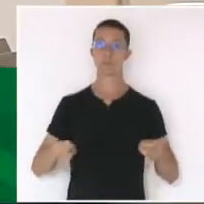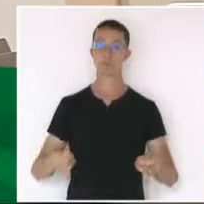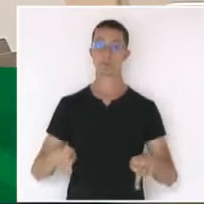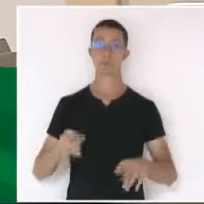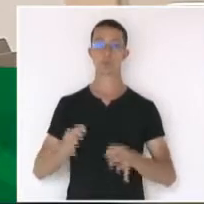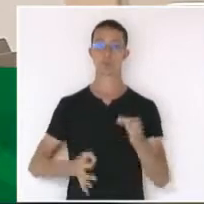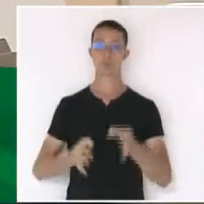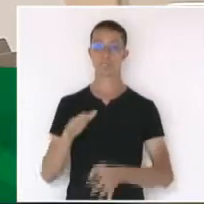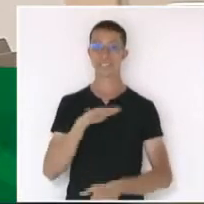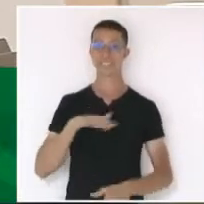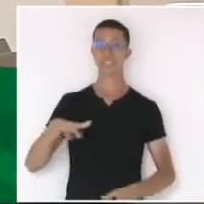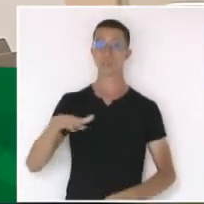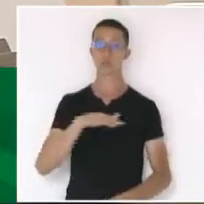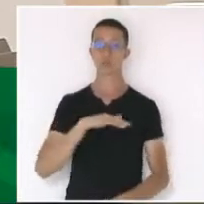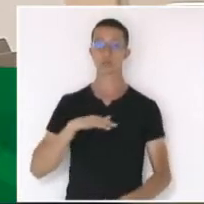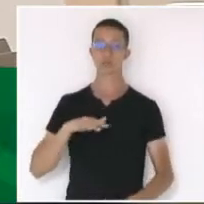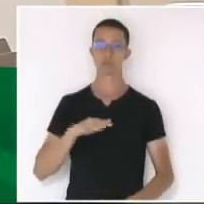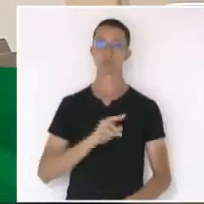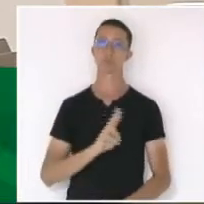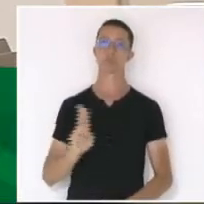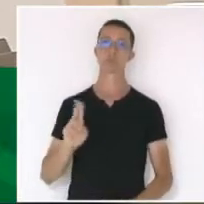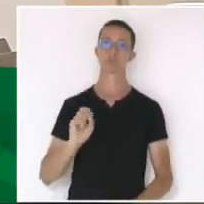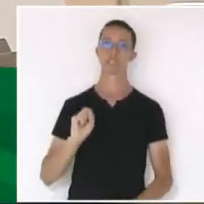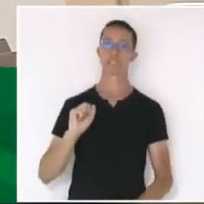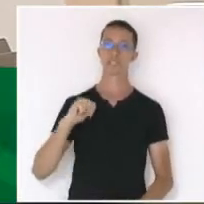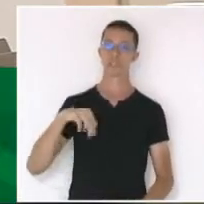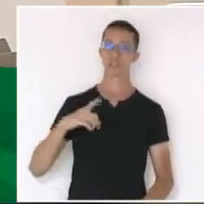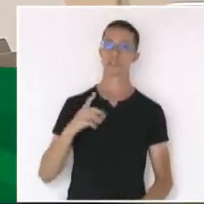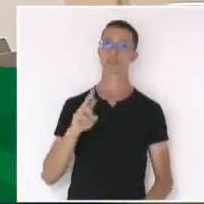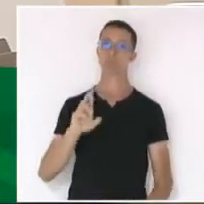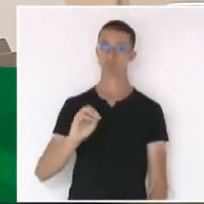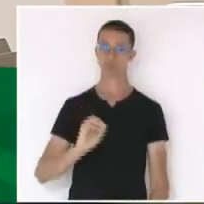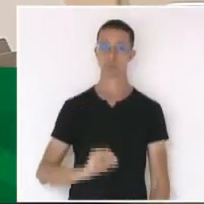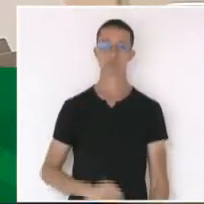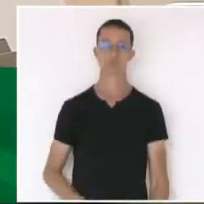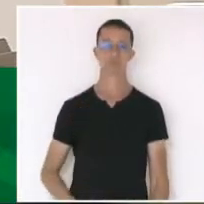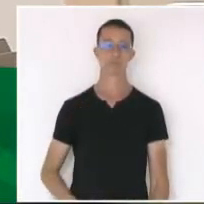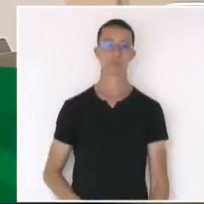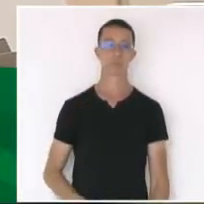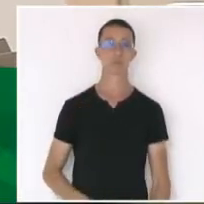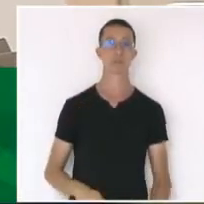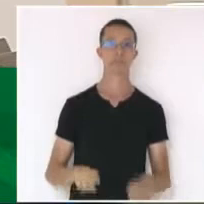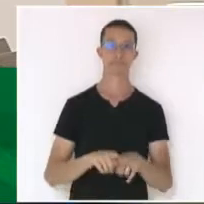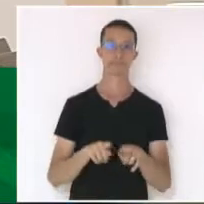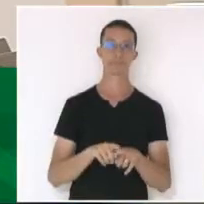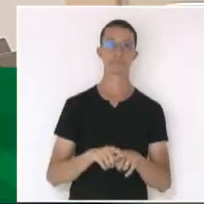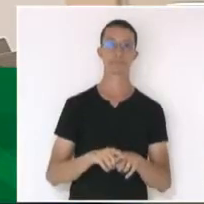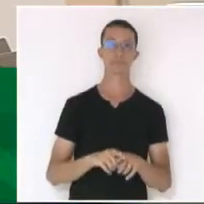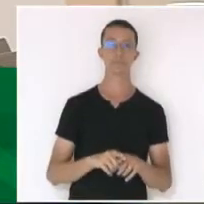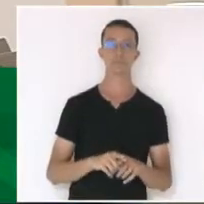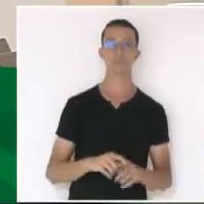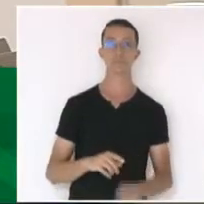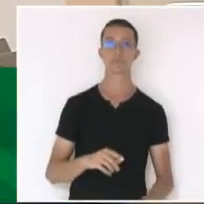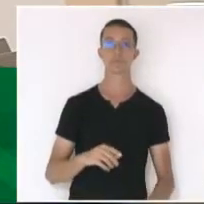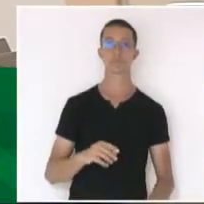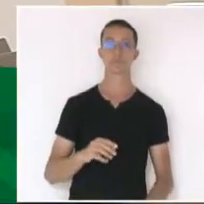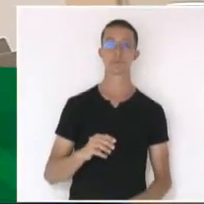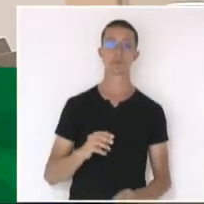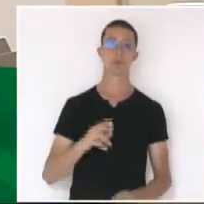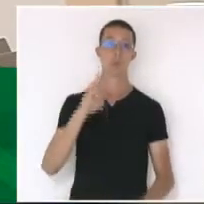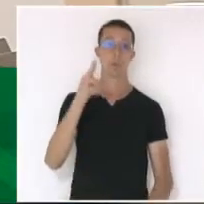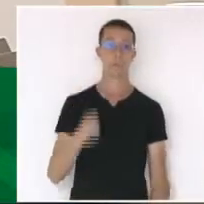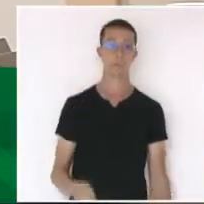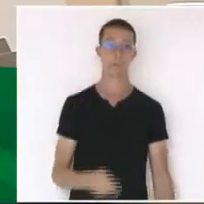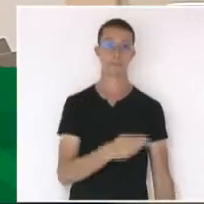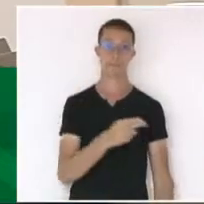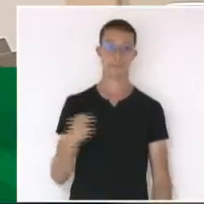Justiça Geraldo de justiça Dr Sandro José Neis e excelentíssimo e reverendíssimo bispo da diocese